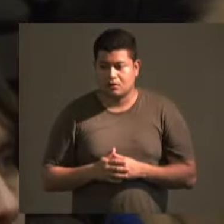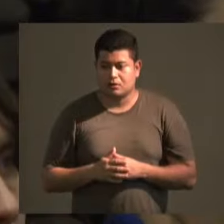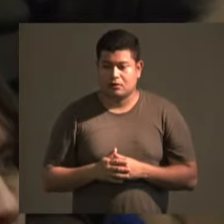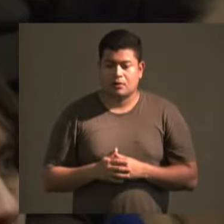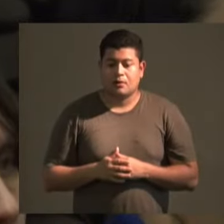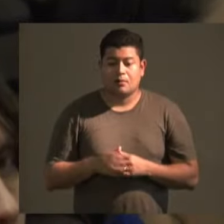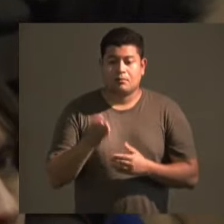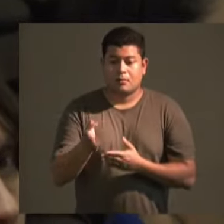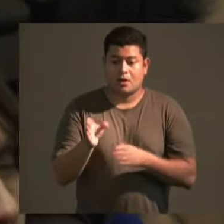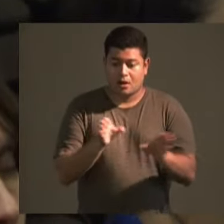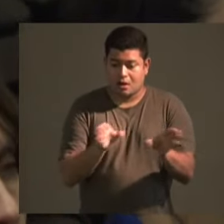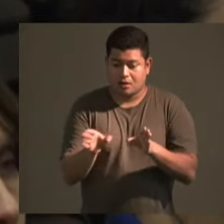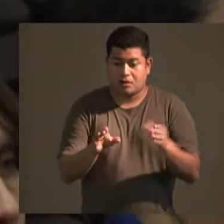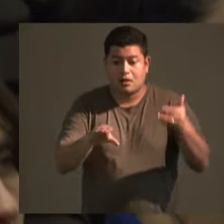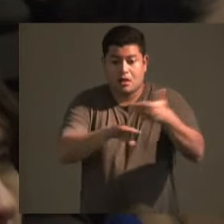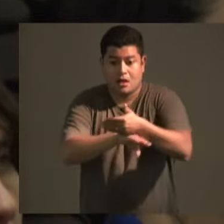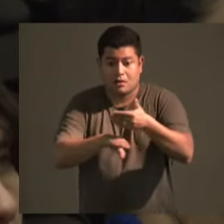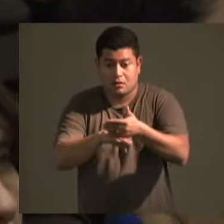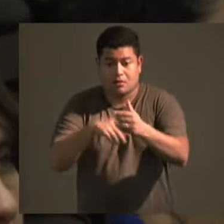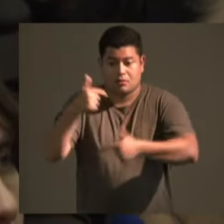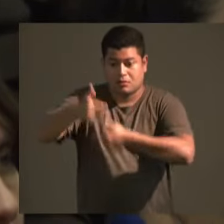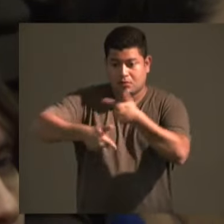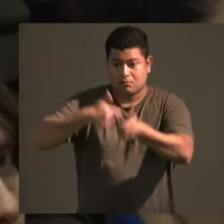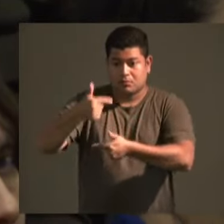ela pode até superar